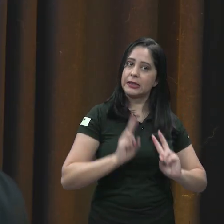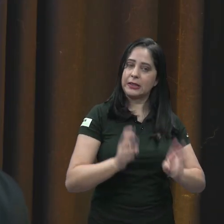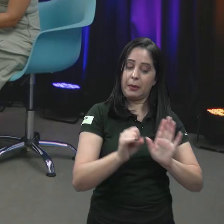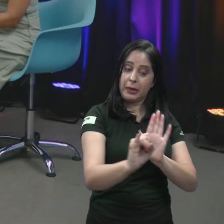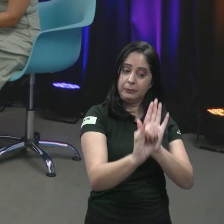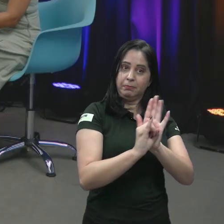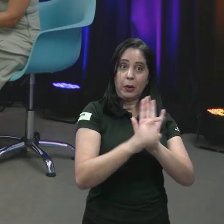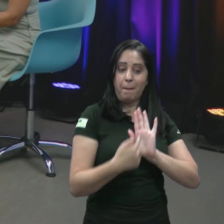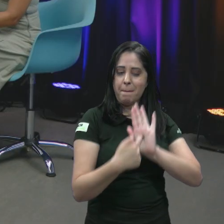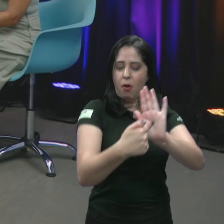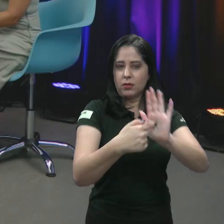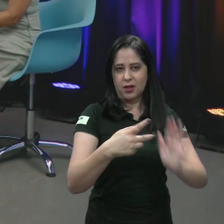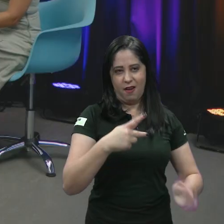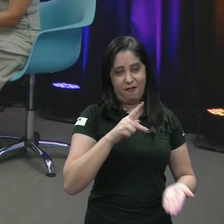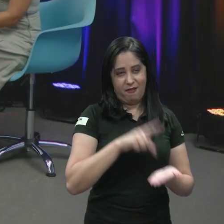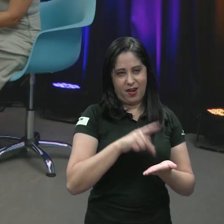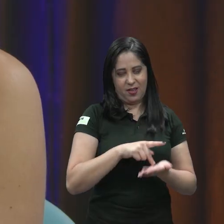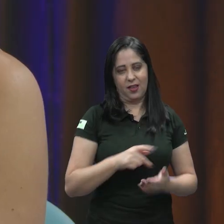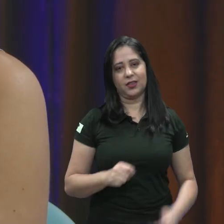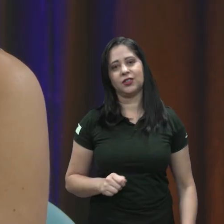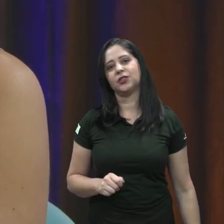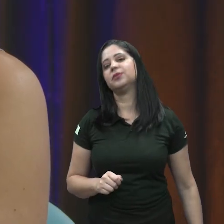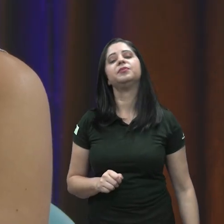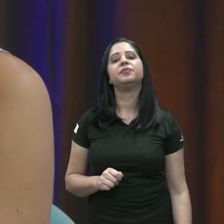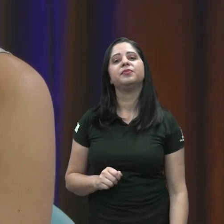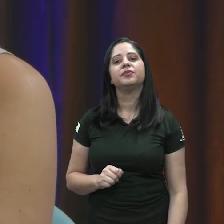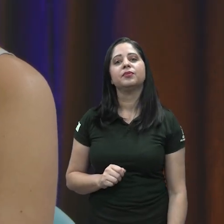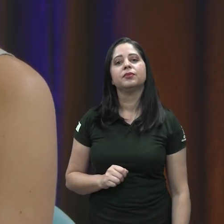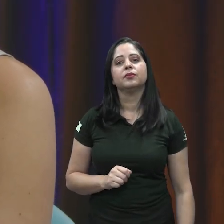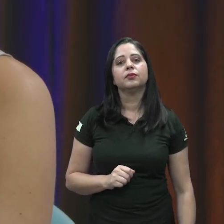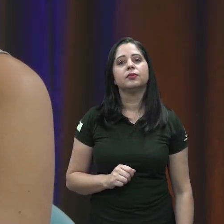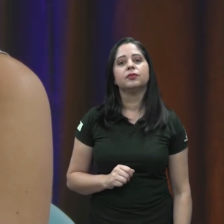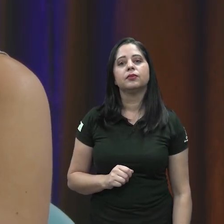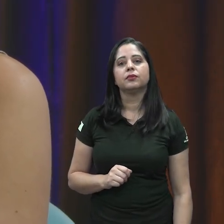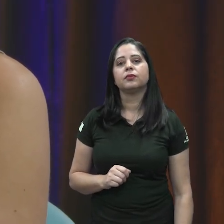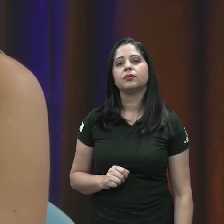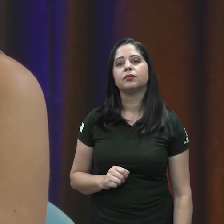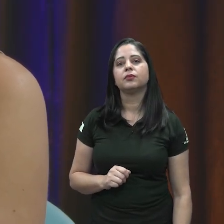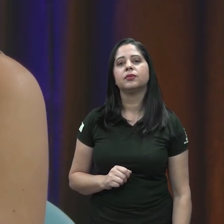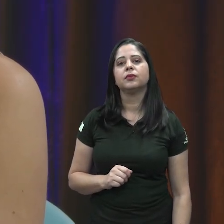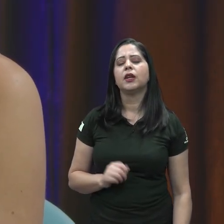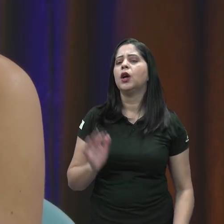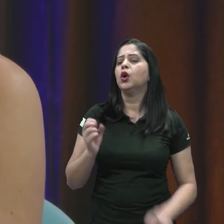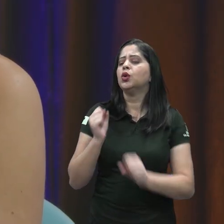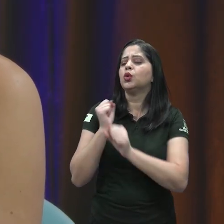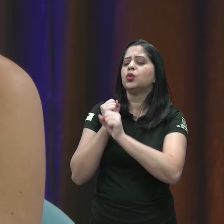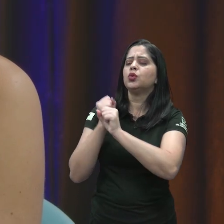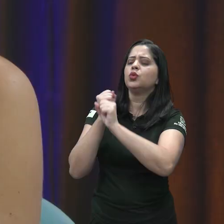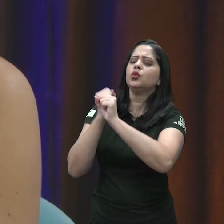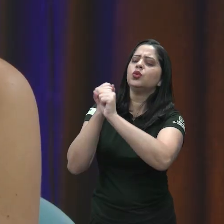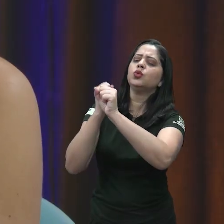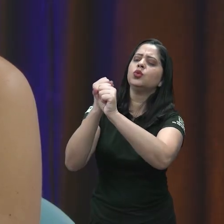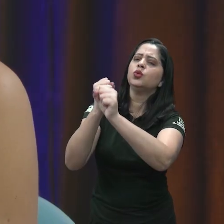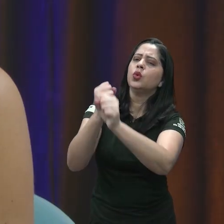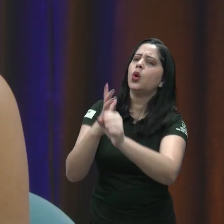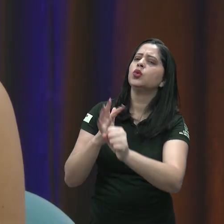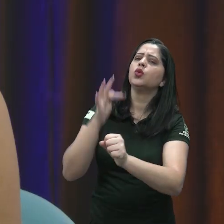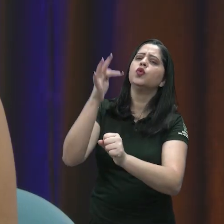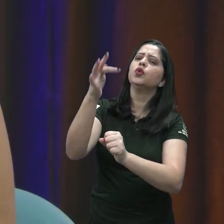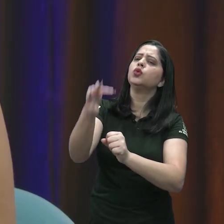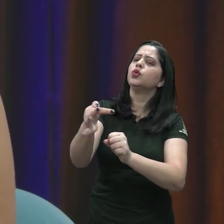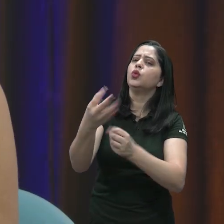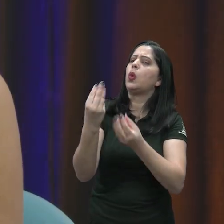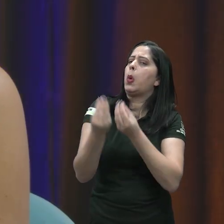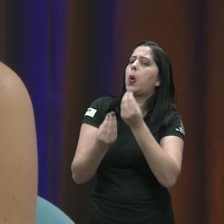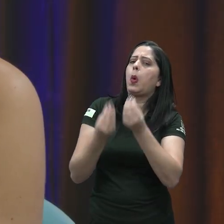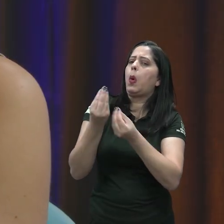ter. Como você imagina que será a sociabilização digital nos próximos anos? Porque tem sido muito rápido, né,